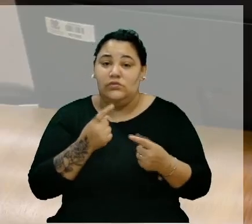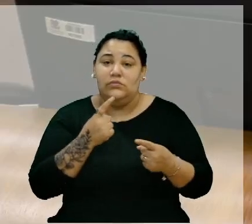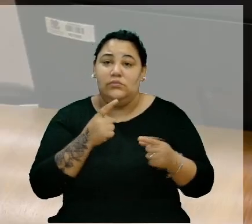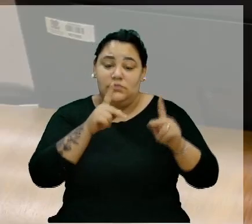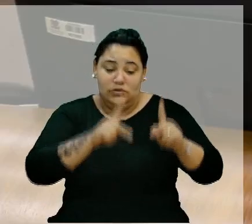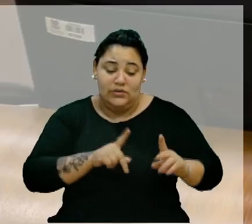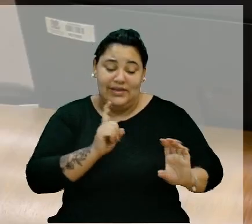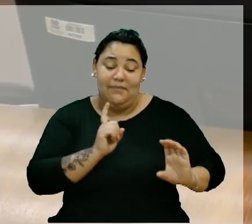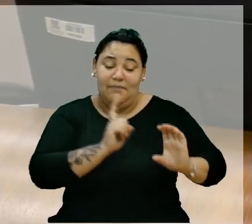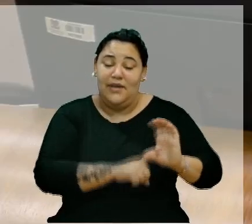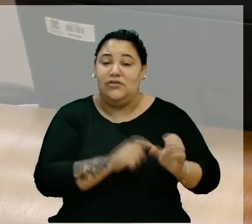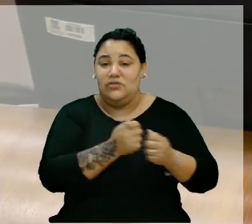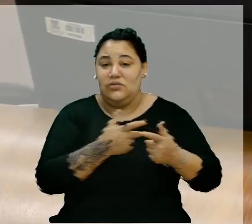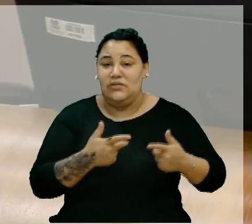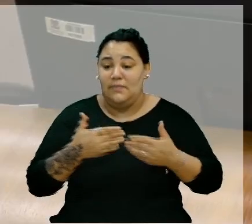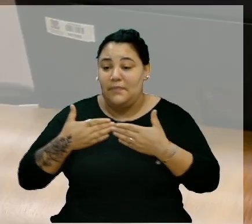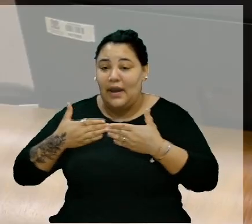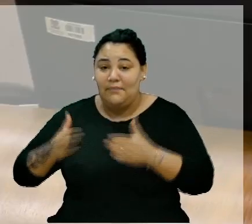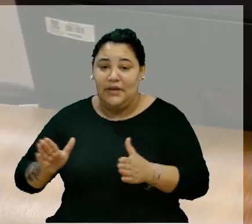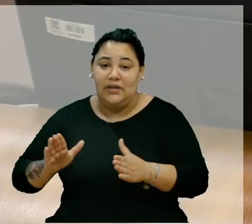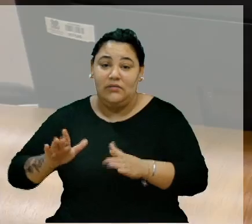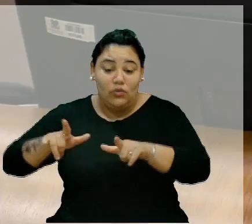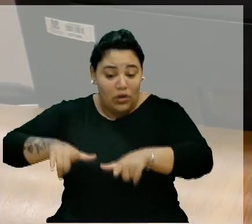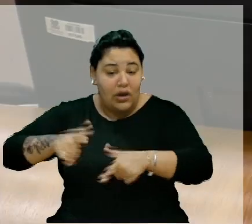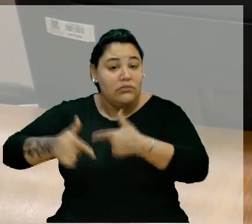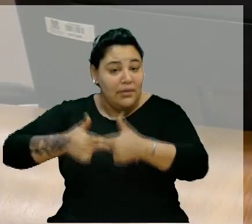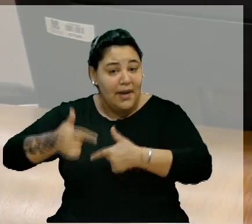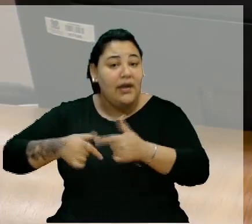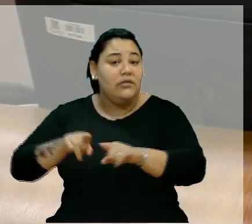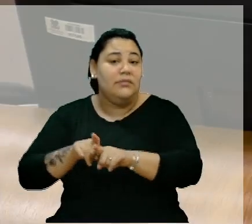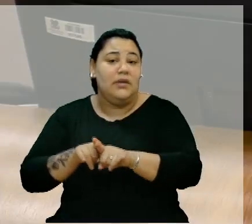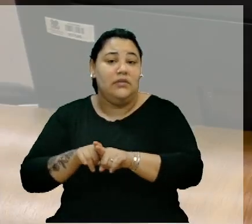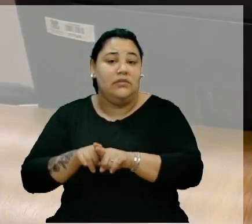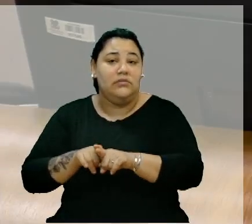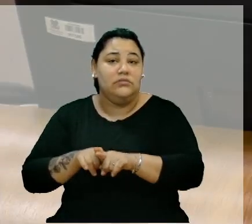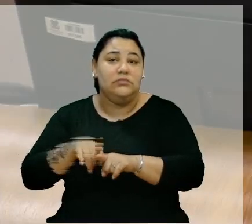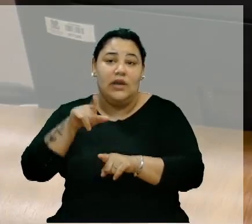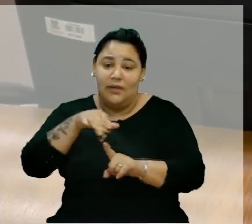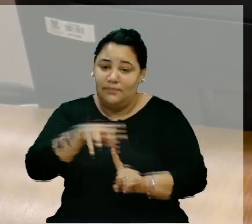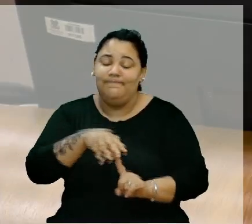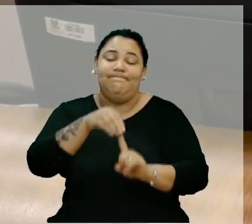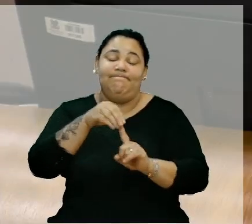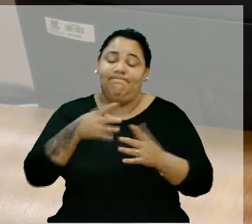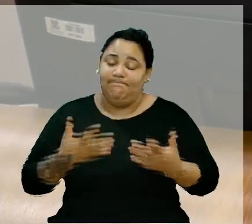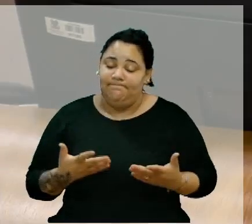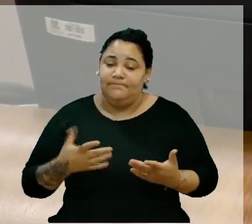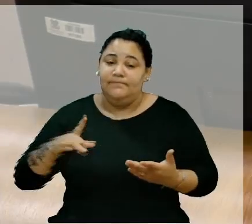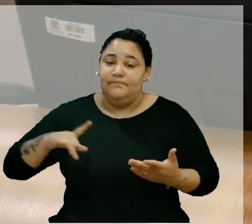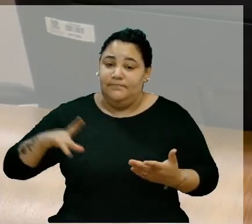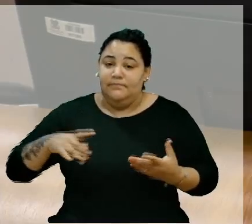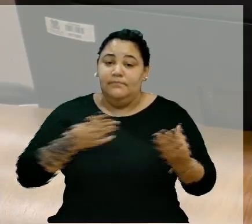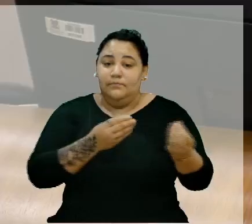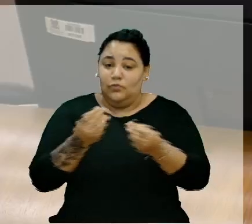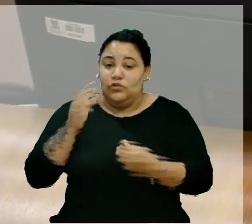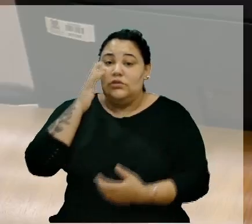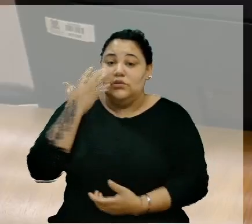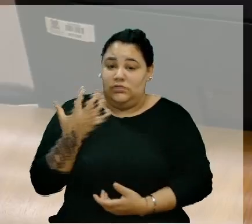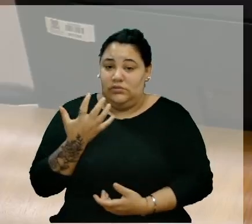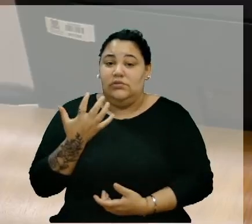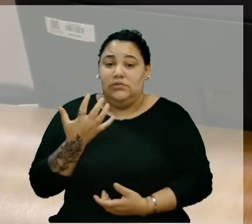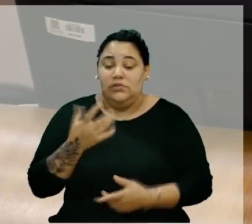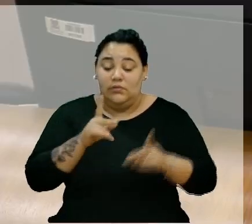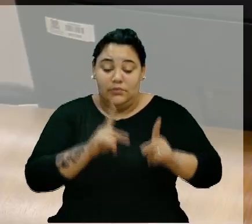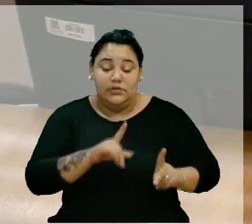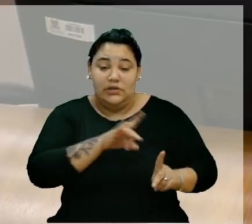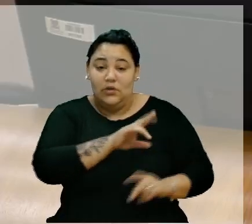abrir o seu ponto de trabalho. Isso é fundamental. Então são vários movimentos que acontecem quando a pessoa tem o